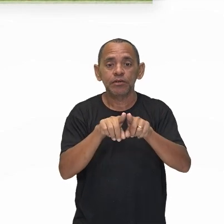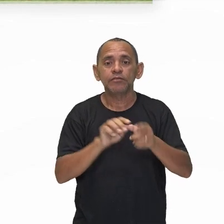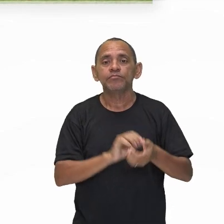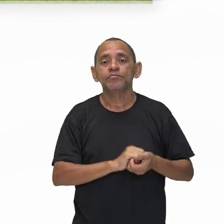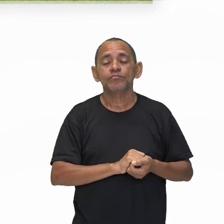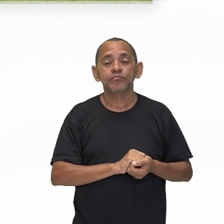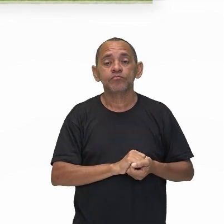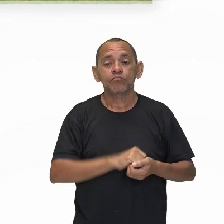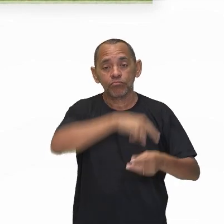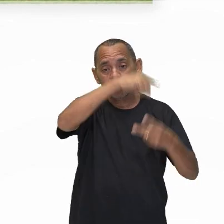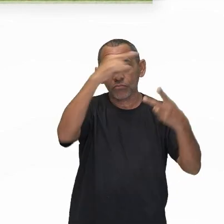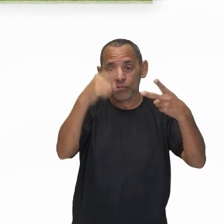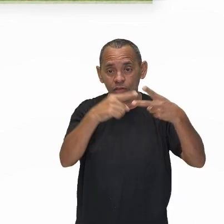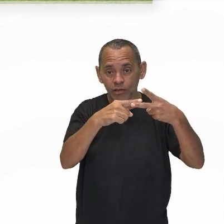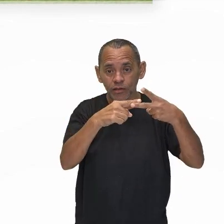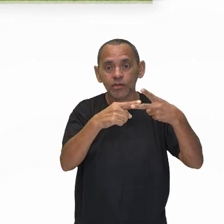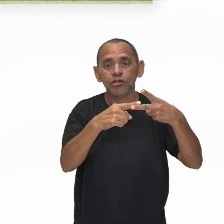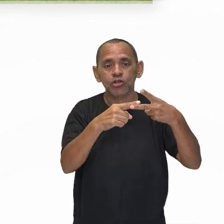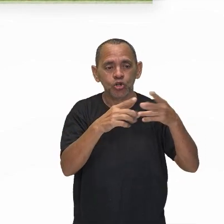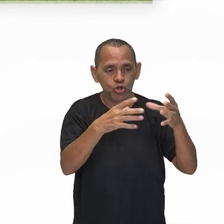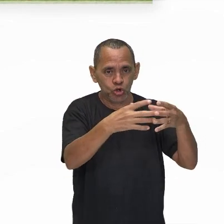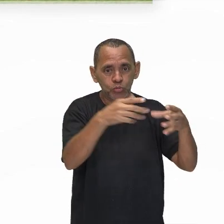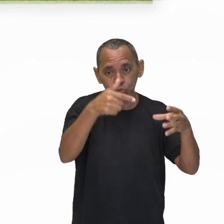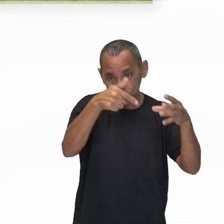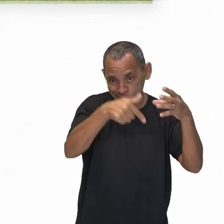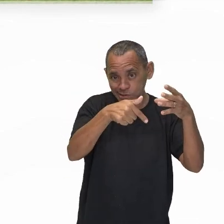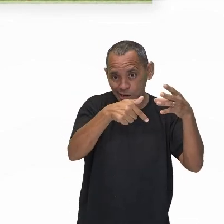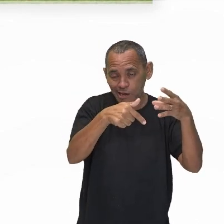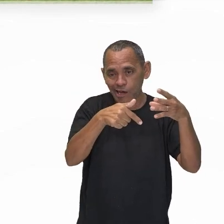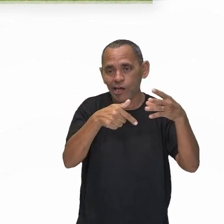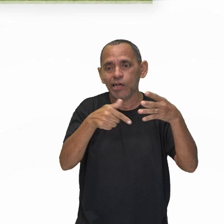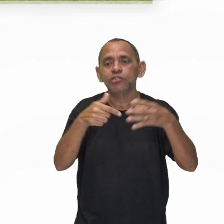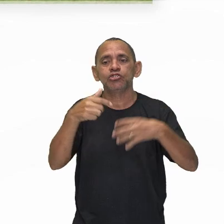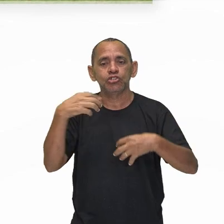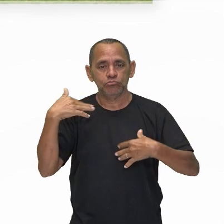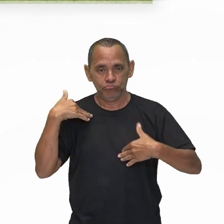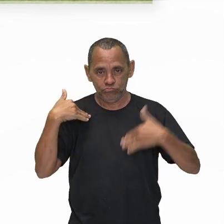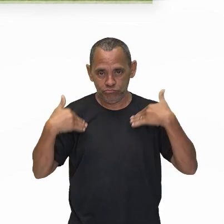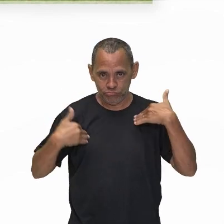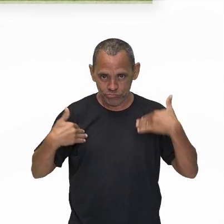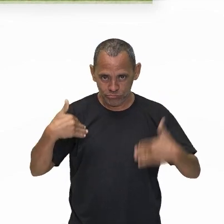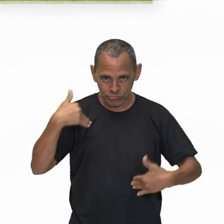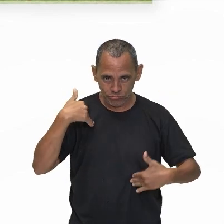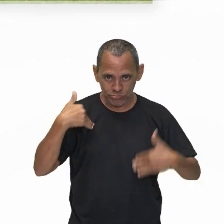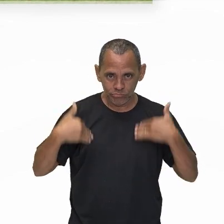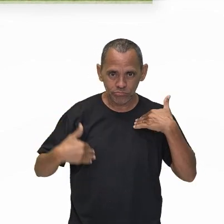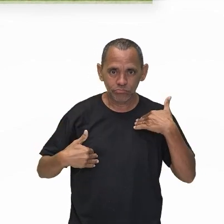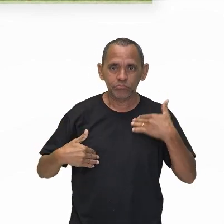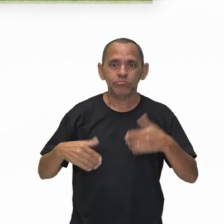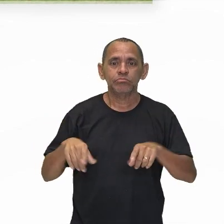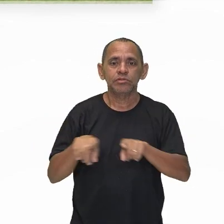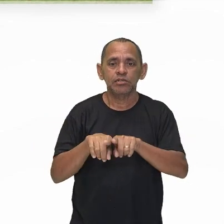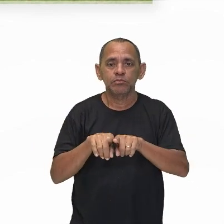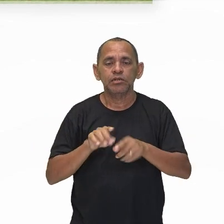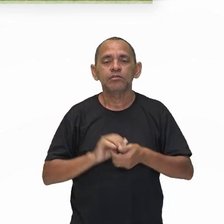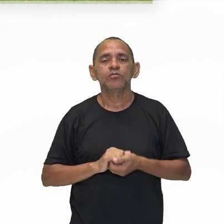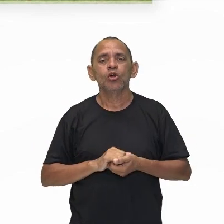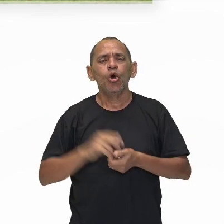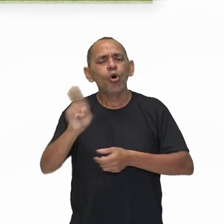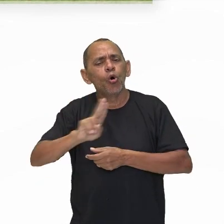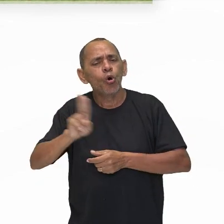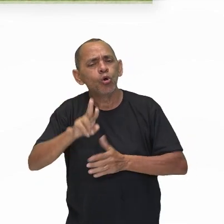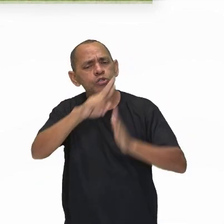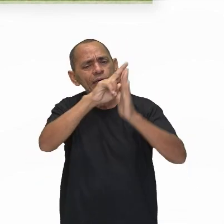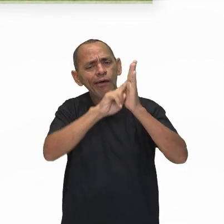e o futebol de 7, para atletas com paralisia cerebral. Utilizam-se as regras